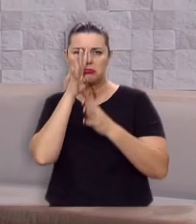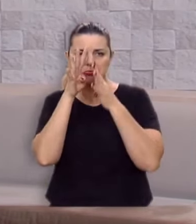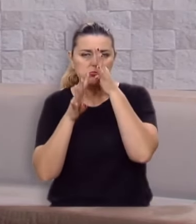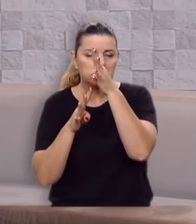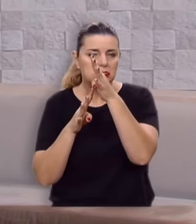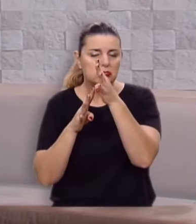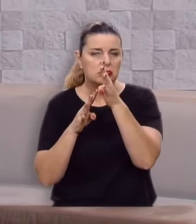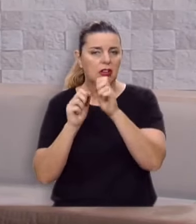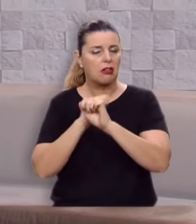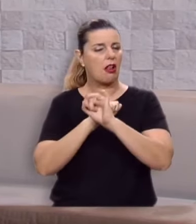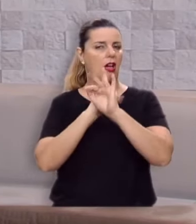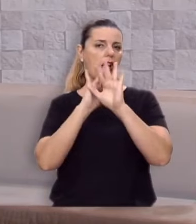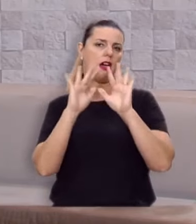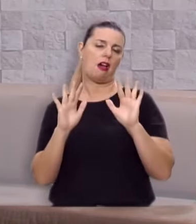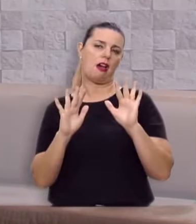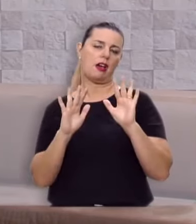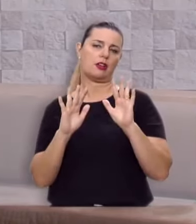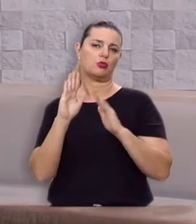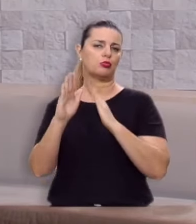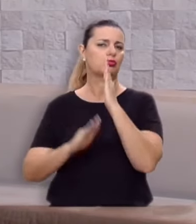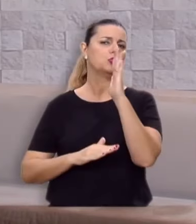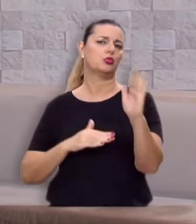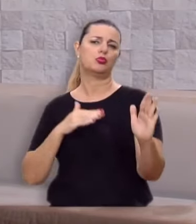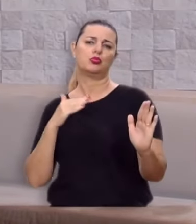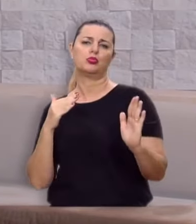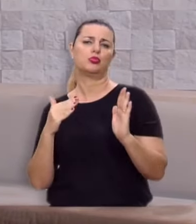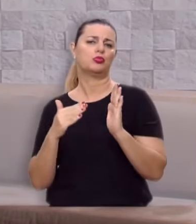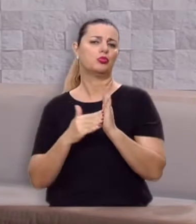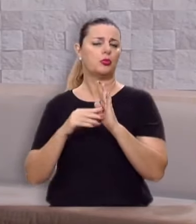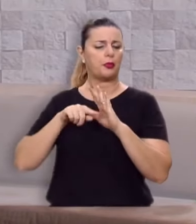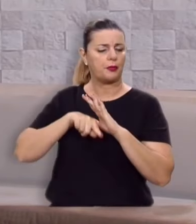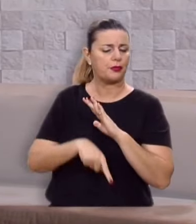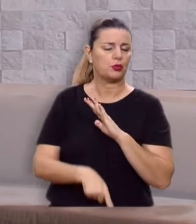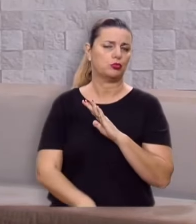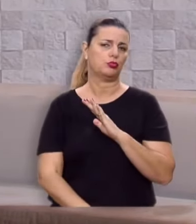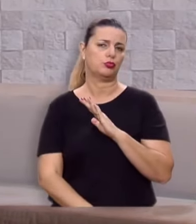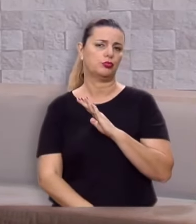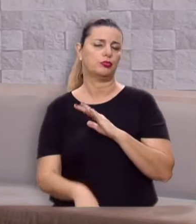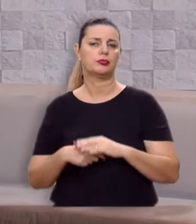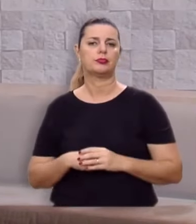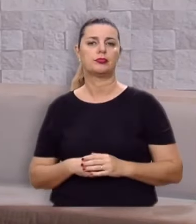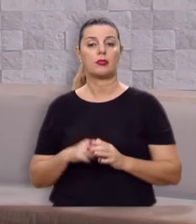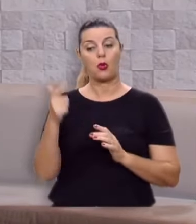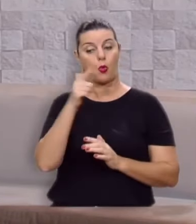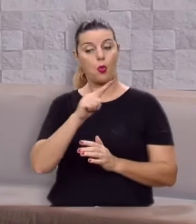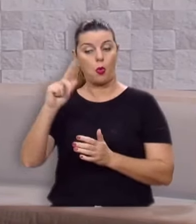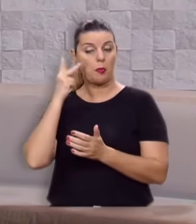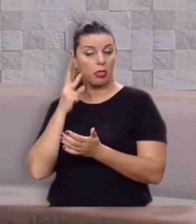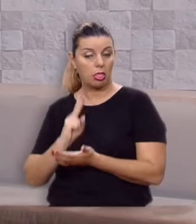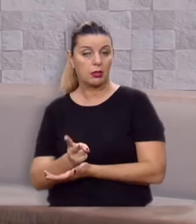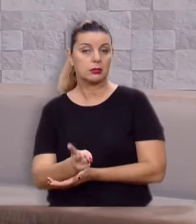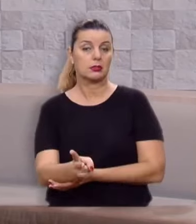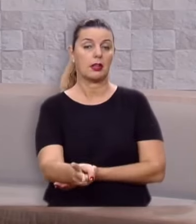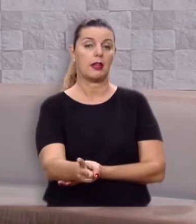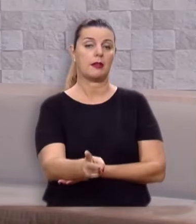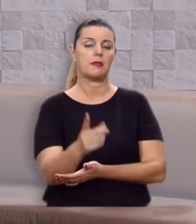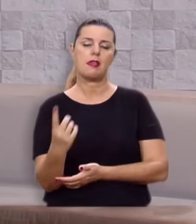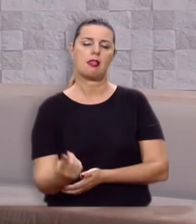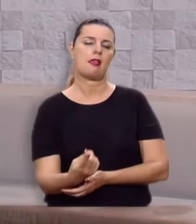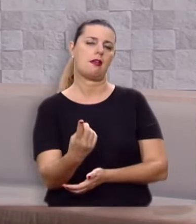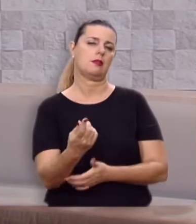é clara, é plena, é profunda, é permanente,